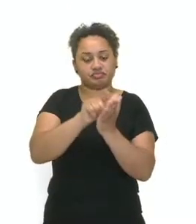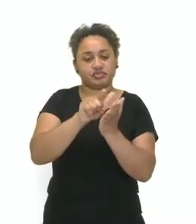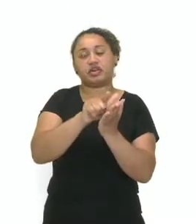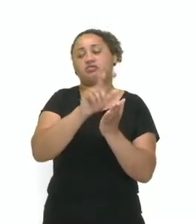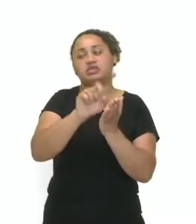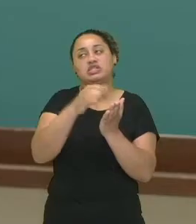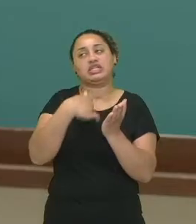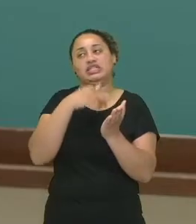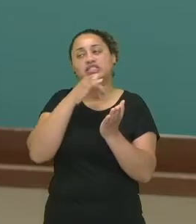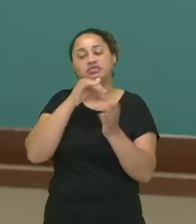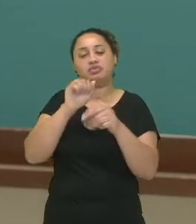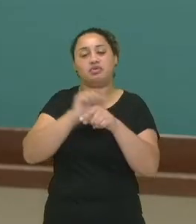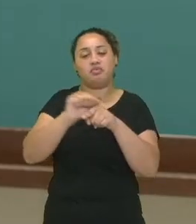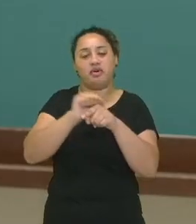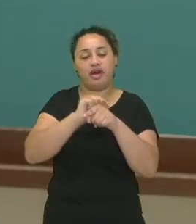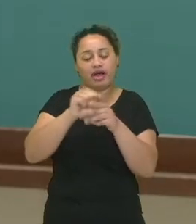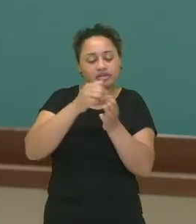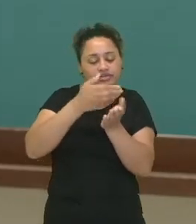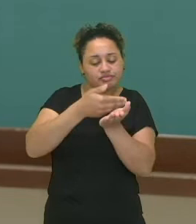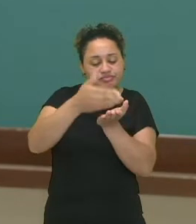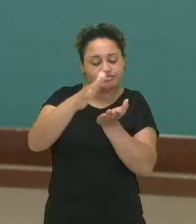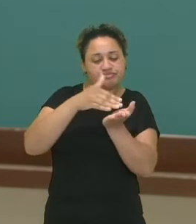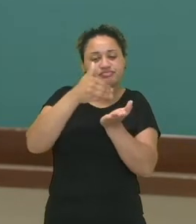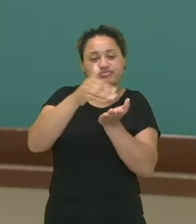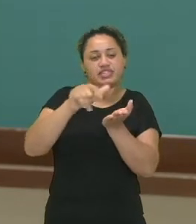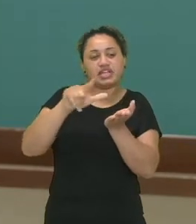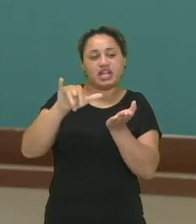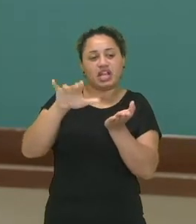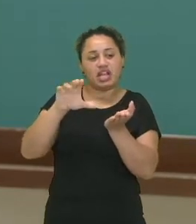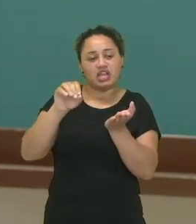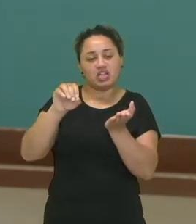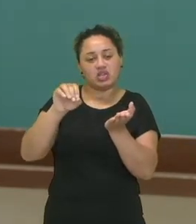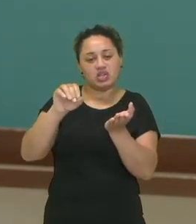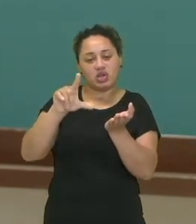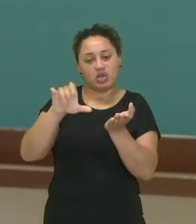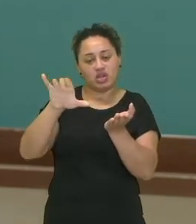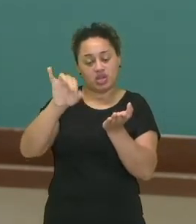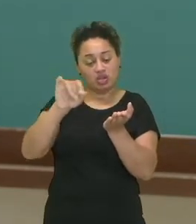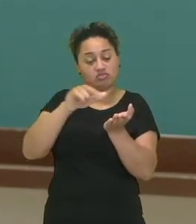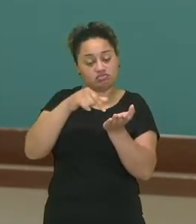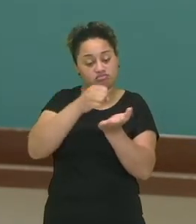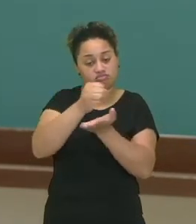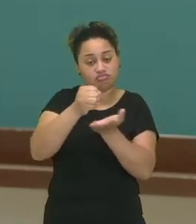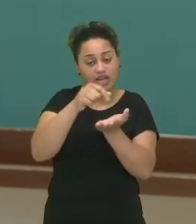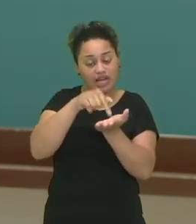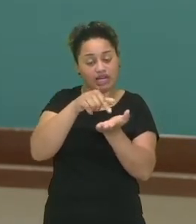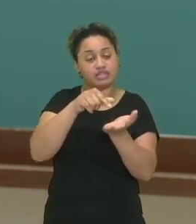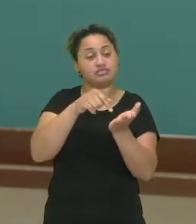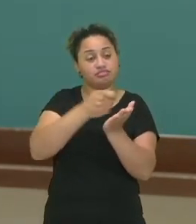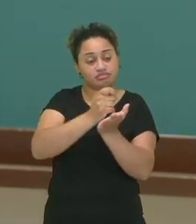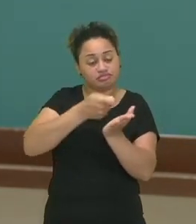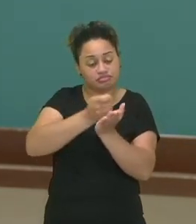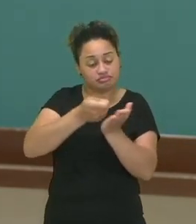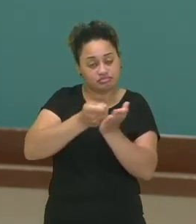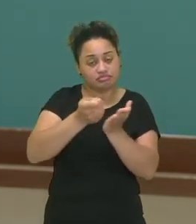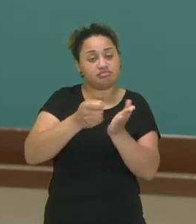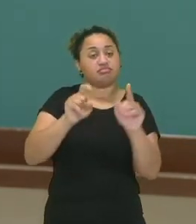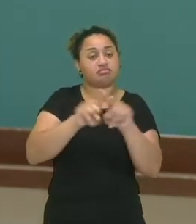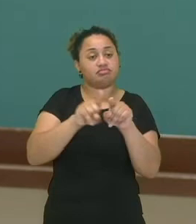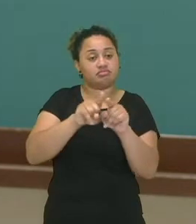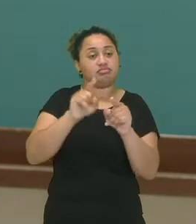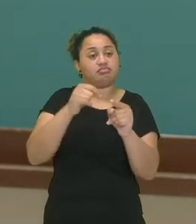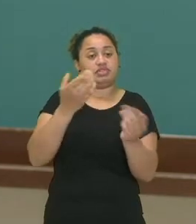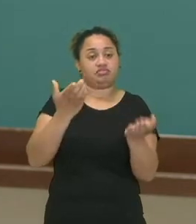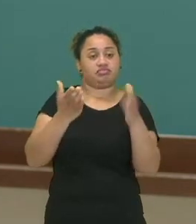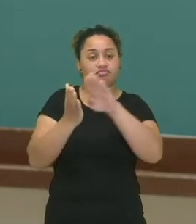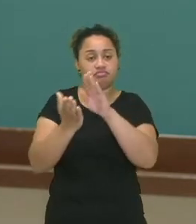borracha. Então, esse linóleo que vai também ser esse material para ser a matriz que vai ser entalhado, né? É descoberto esse